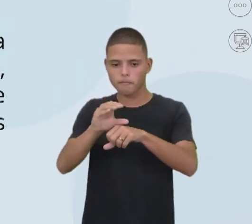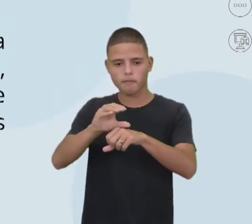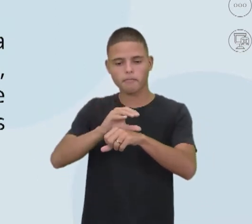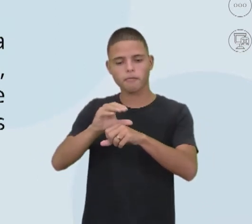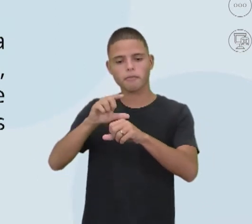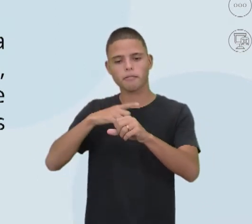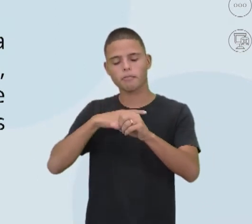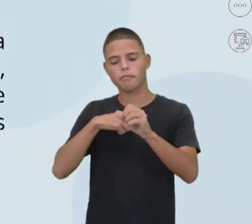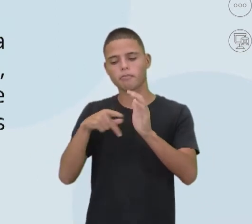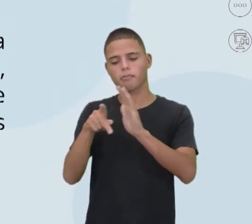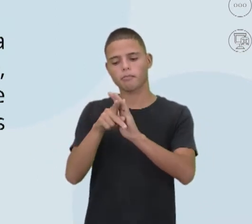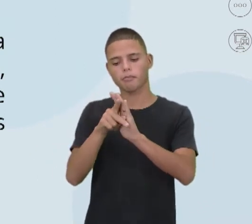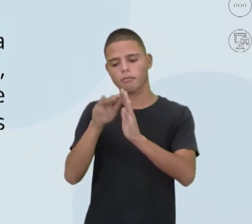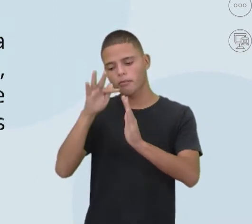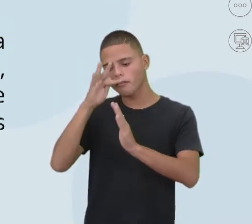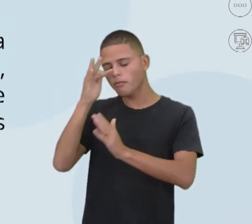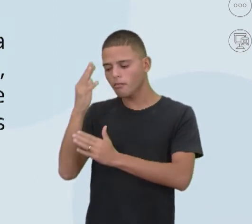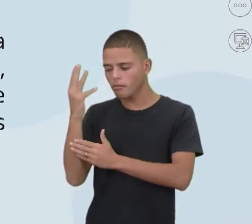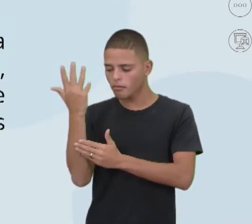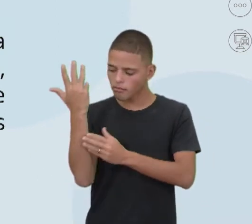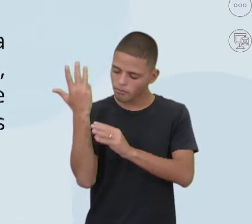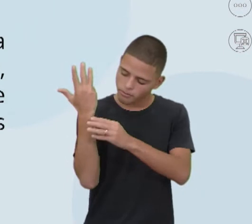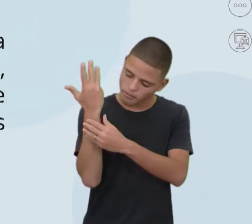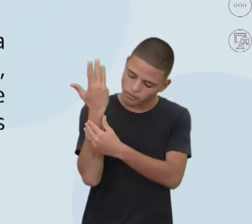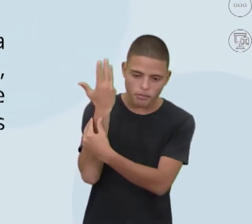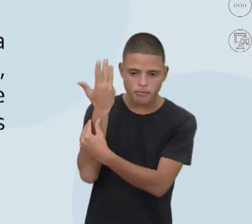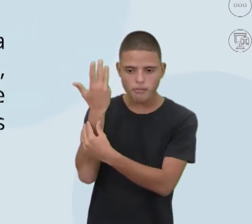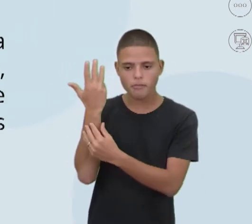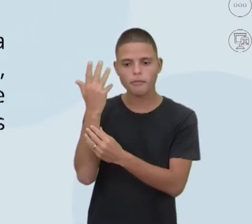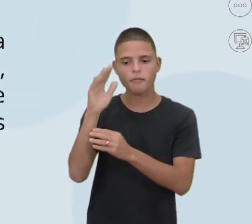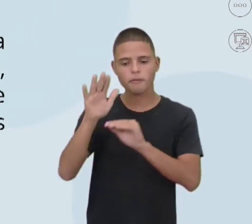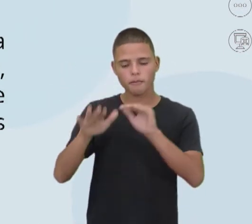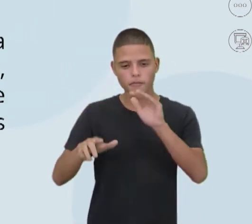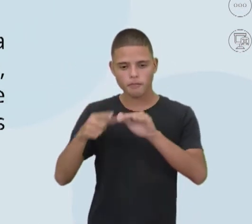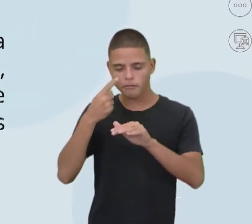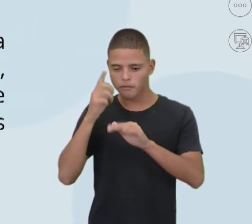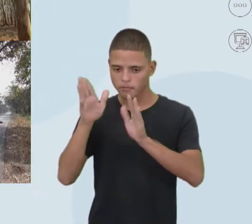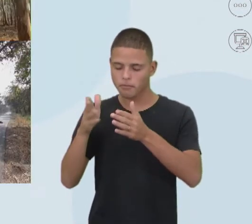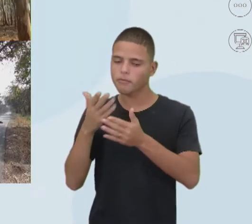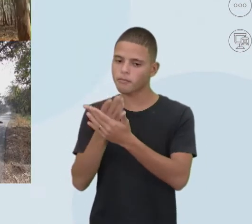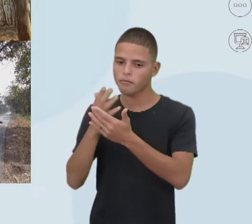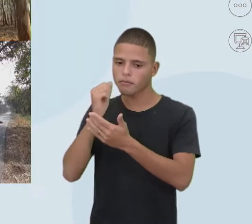parede celular das plantas. Talvez vocês já tenham visto isso nas aulas de biologia.